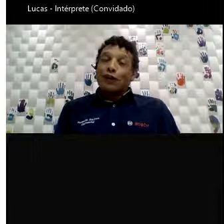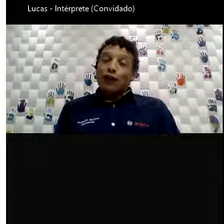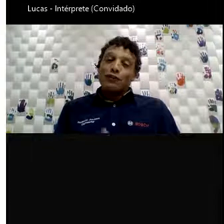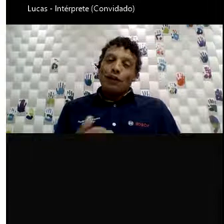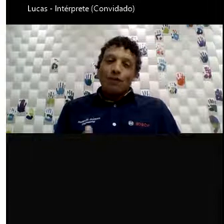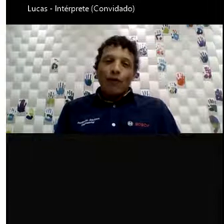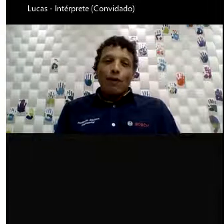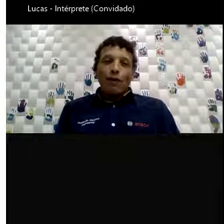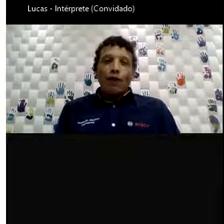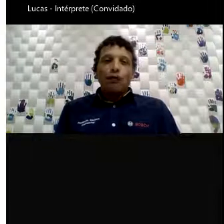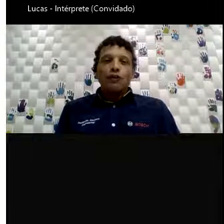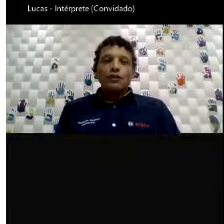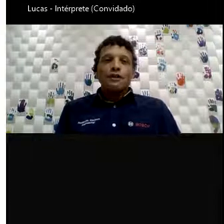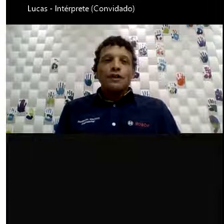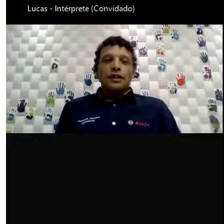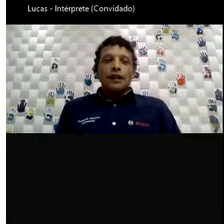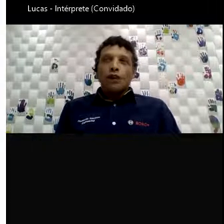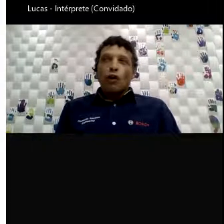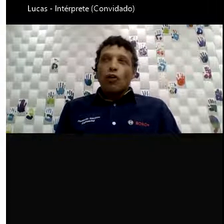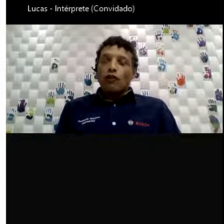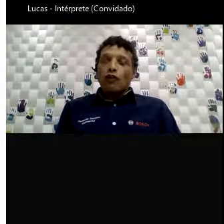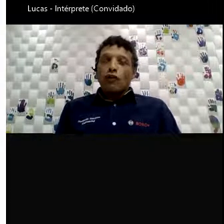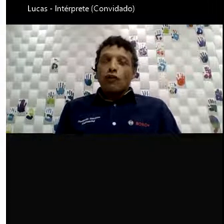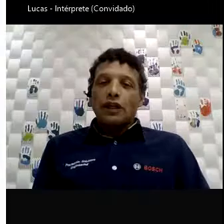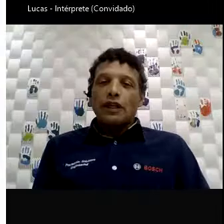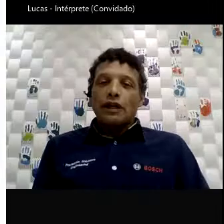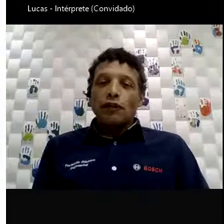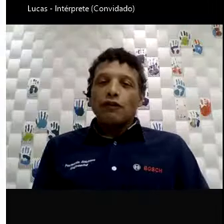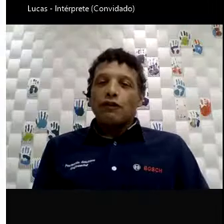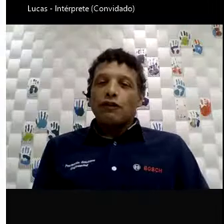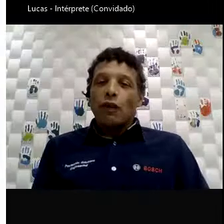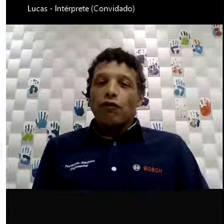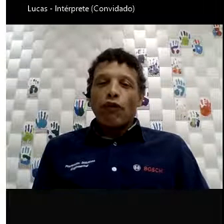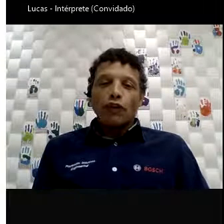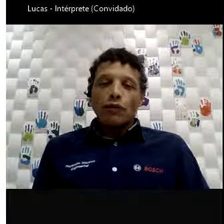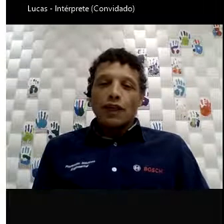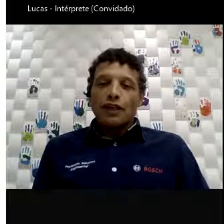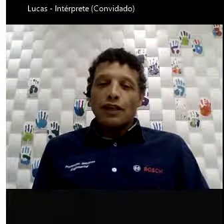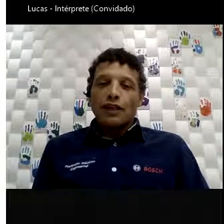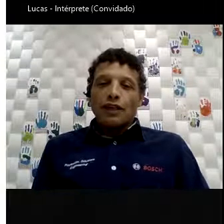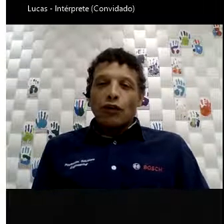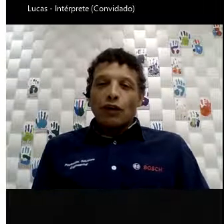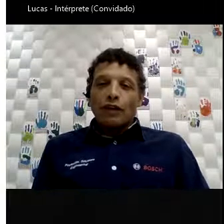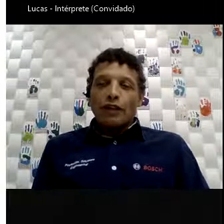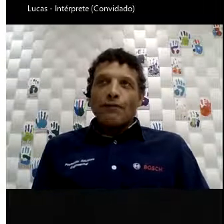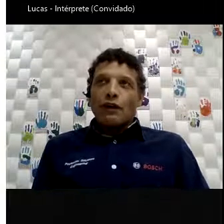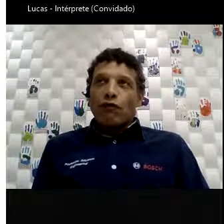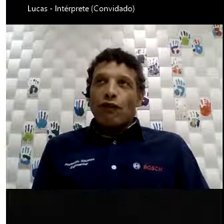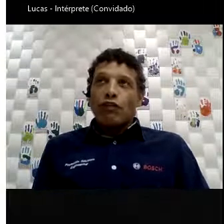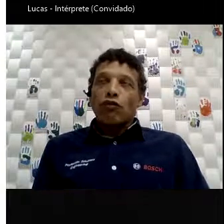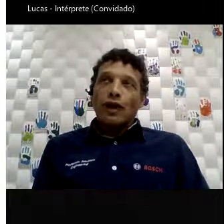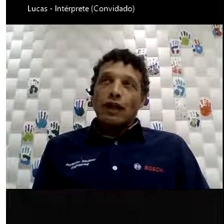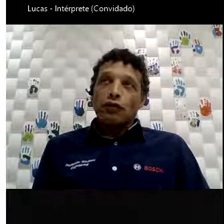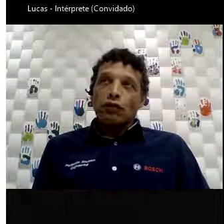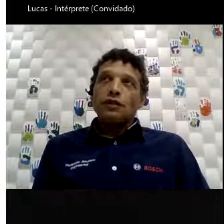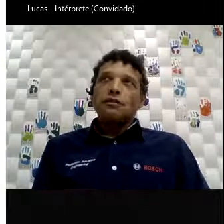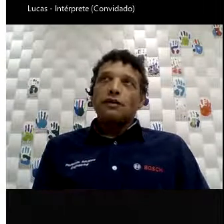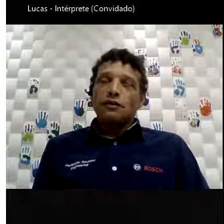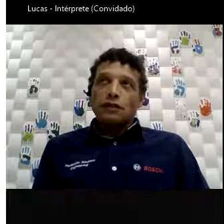tão bem, o Atlético está bem melhor que o coxa. Né? Gosto de corrida, então se verem uma foto minha aqui de corrida,